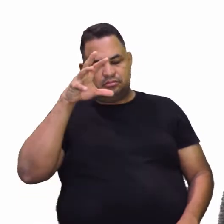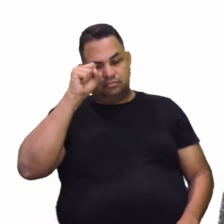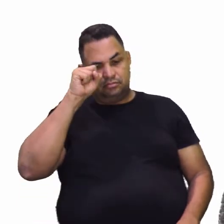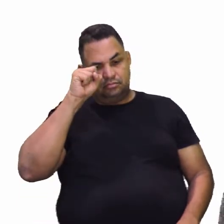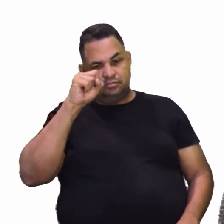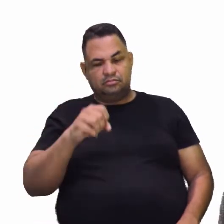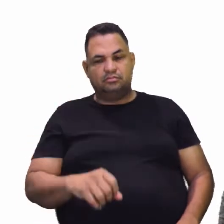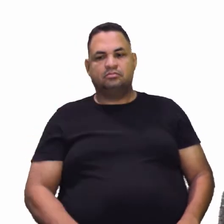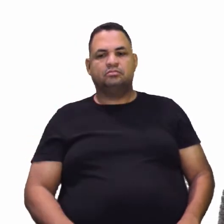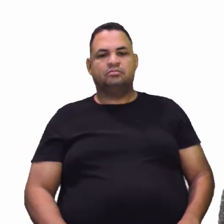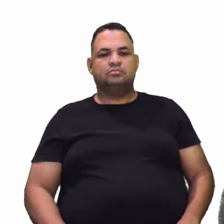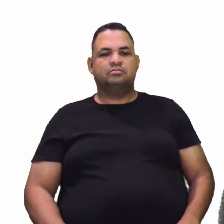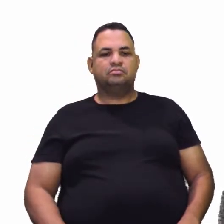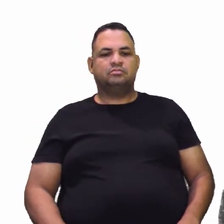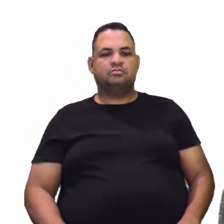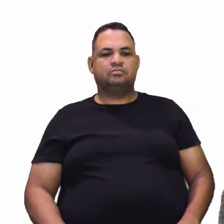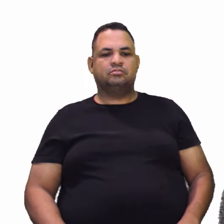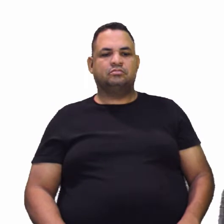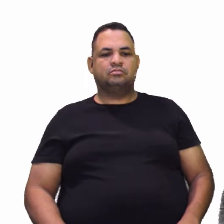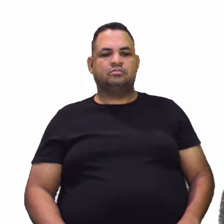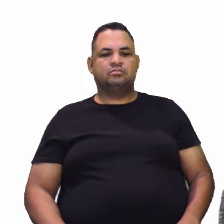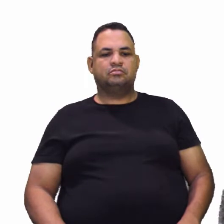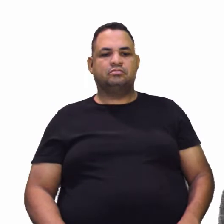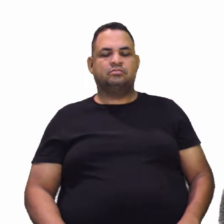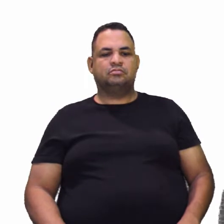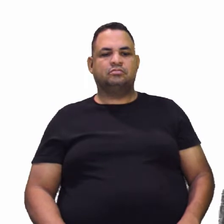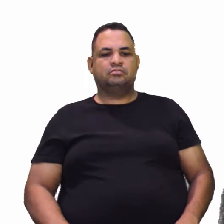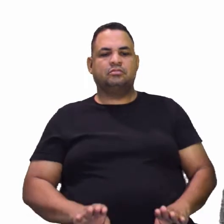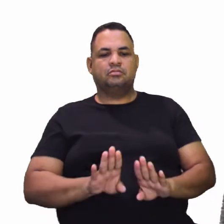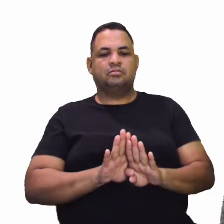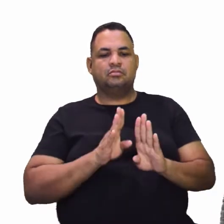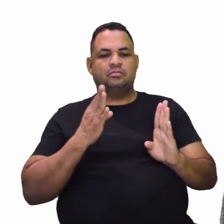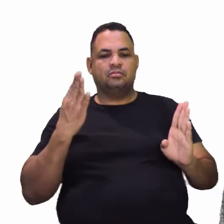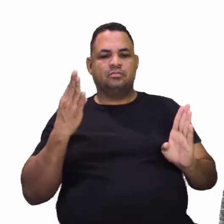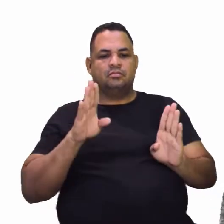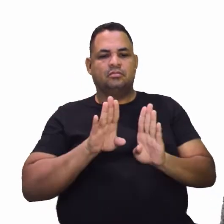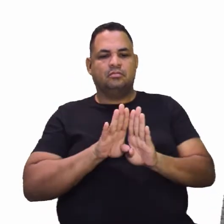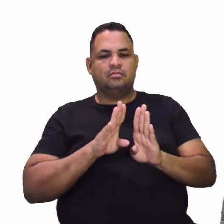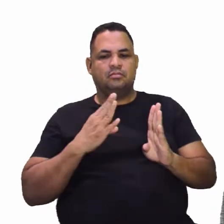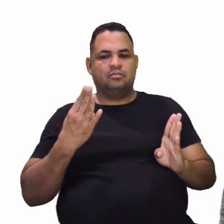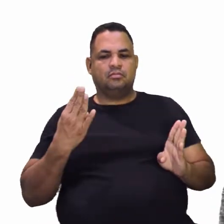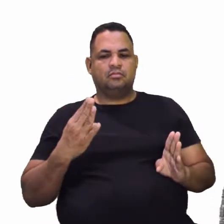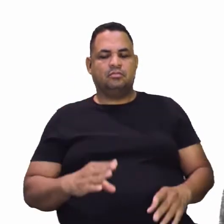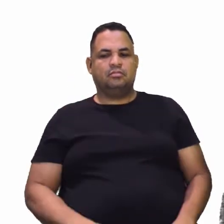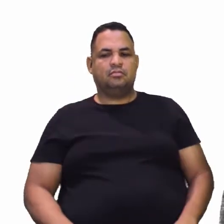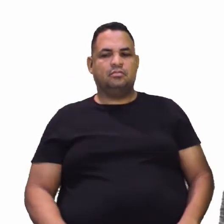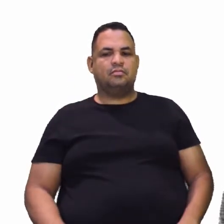Dormir, sleep, sleeps. Abrir, open,